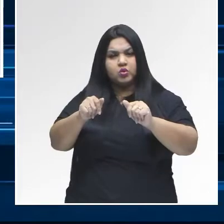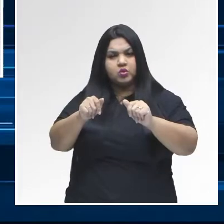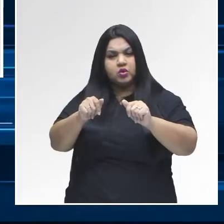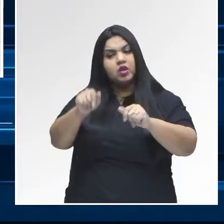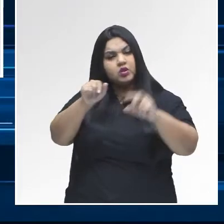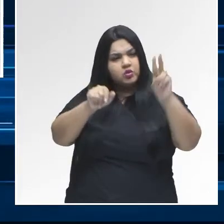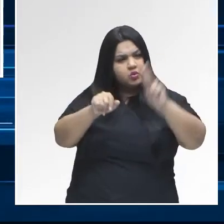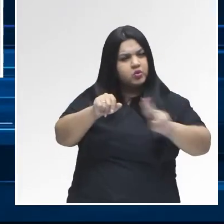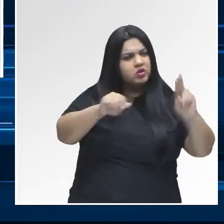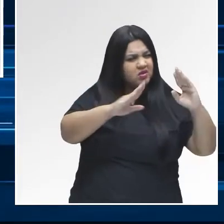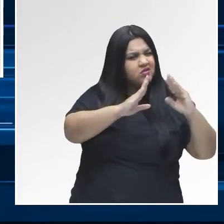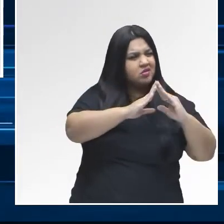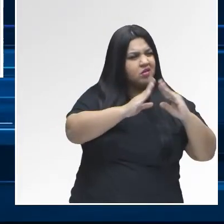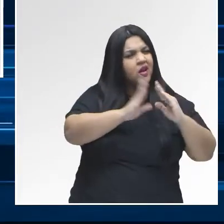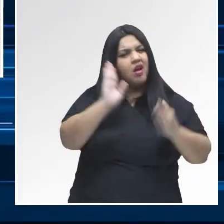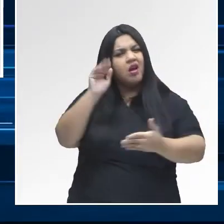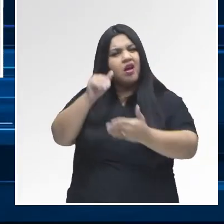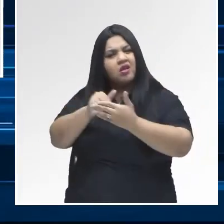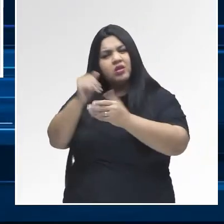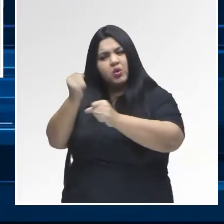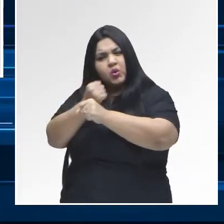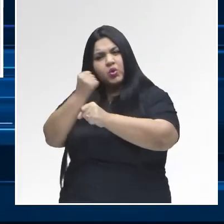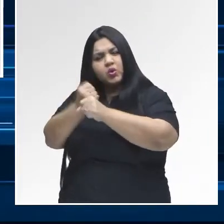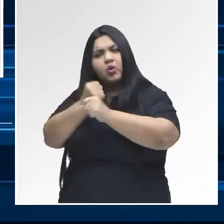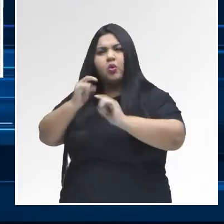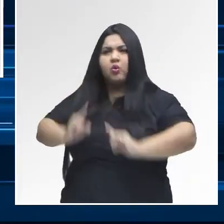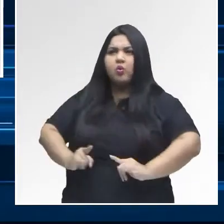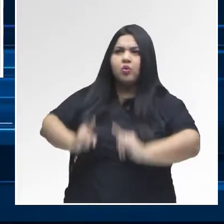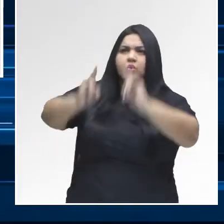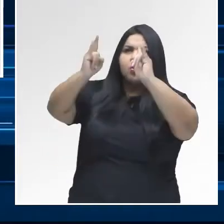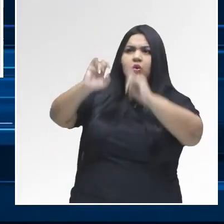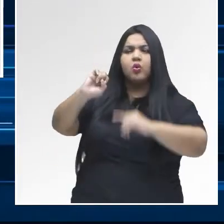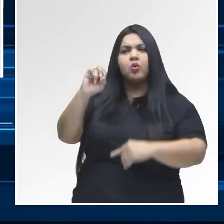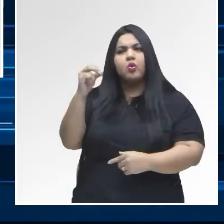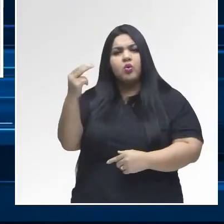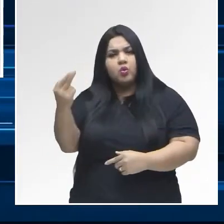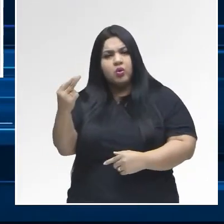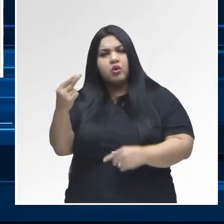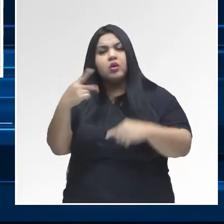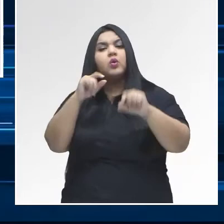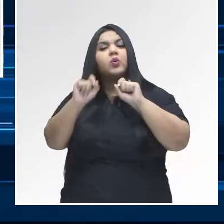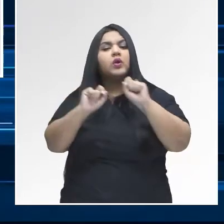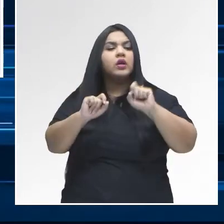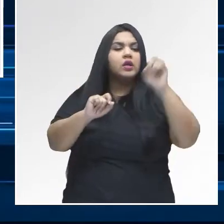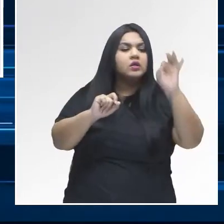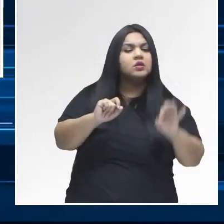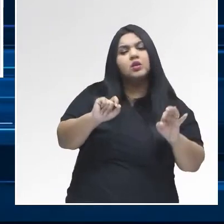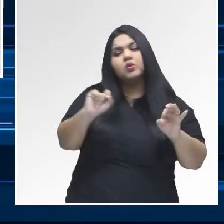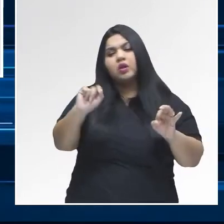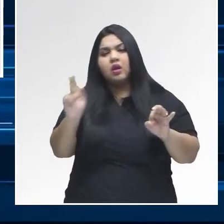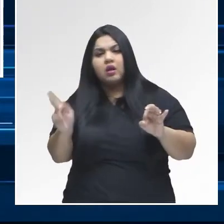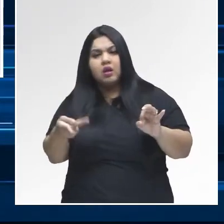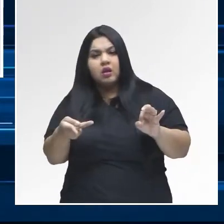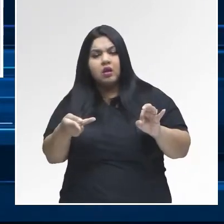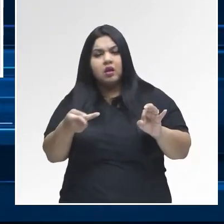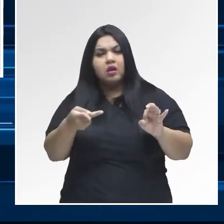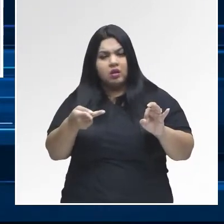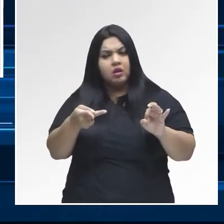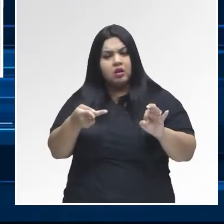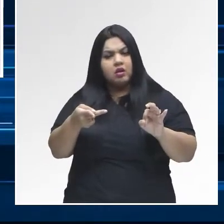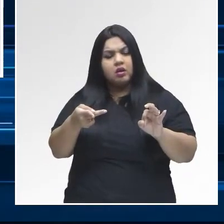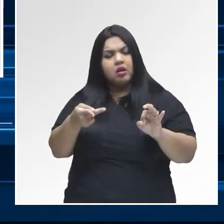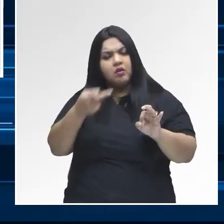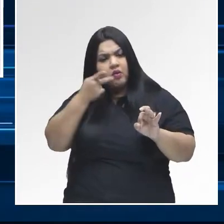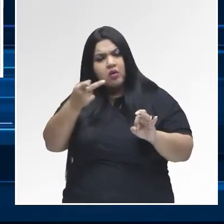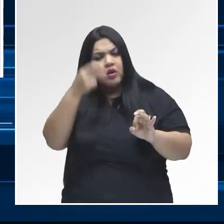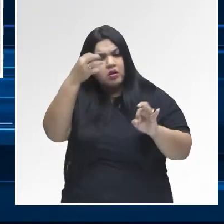de casa, até o modo de construir a casa, um prédio, ou mesmo essa questão do que é certo e errado que um povo designou como sendo certo